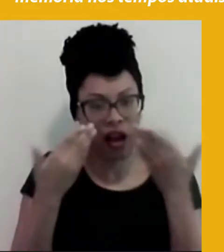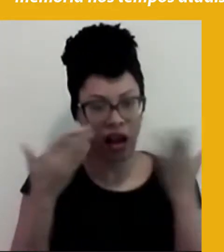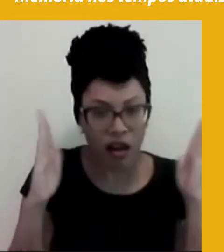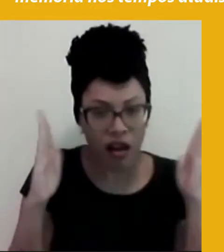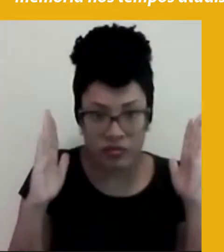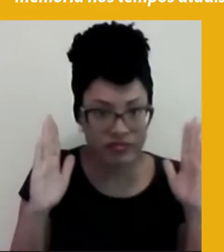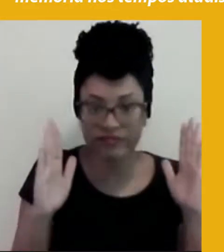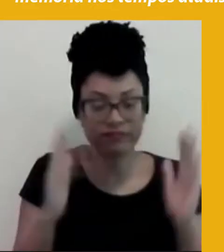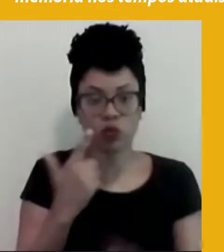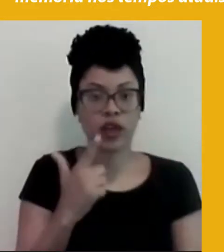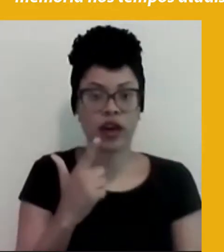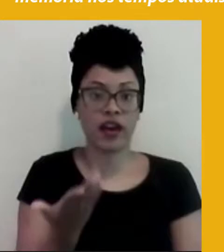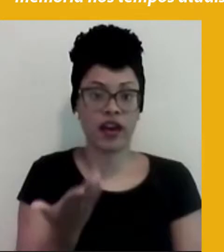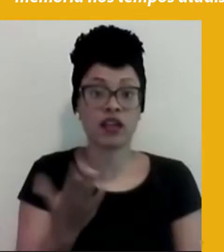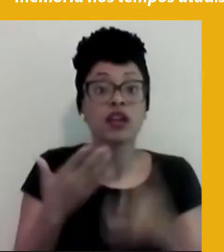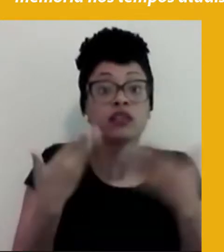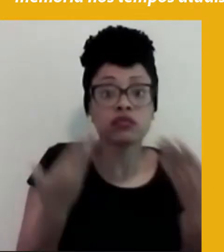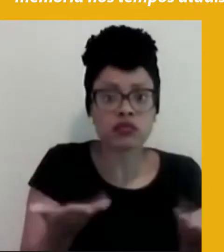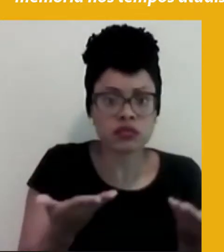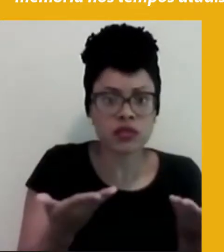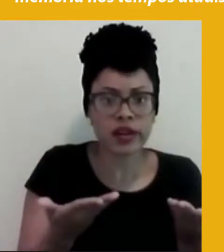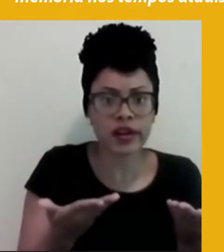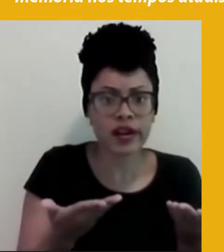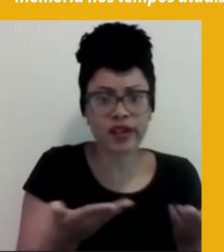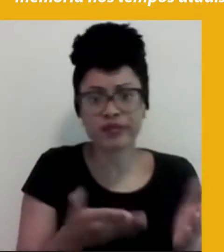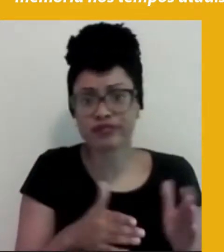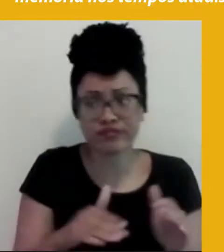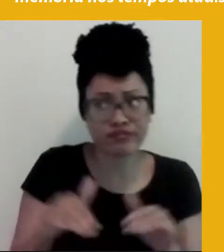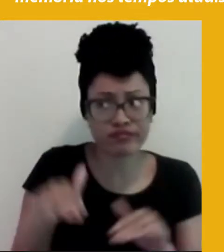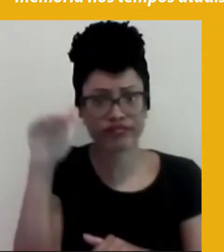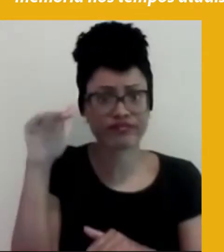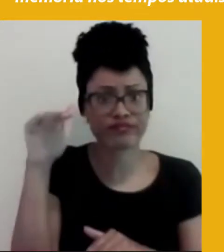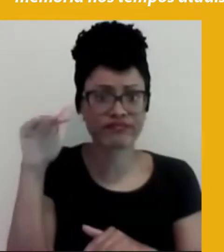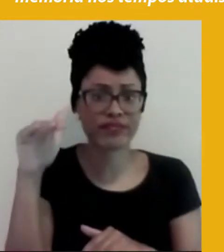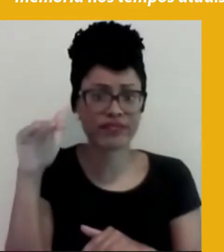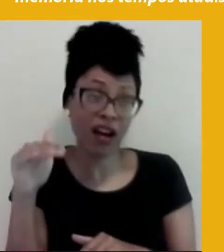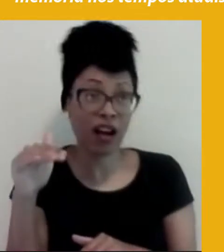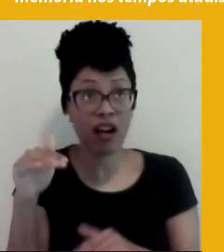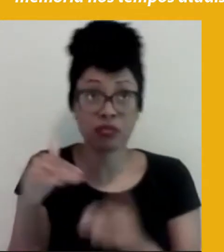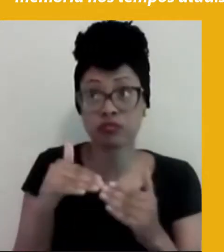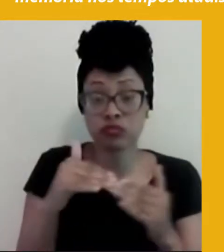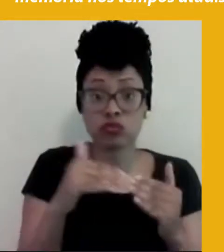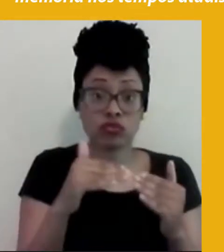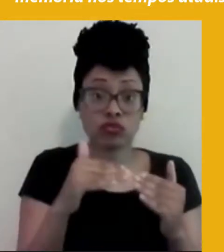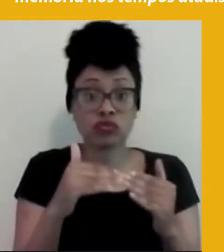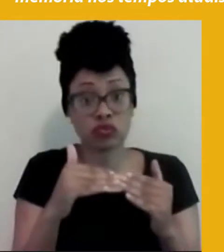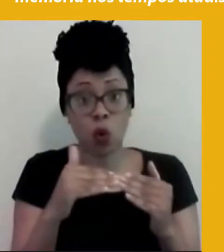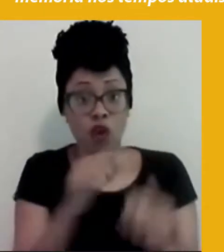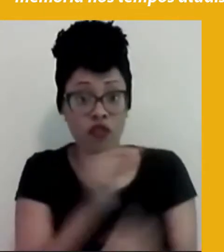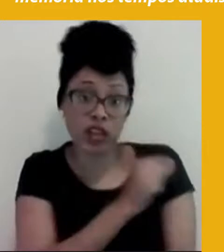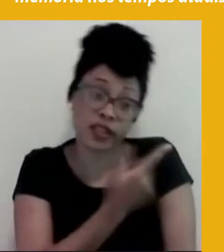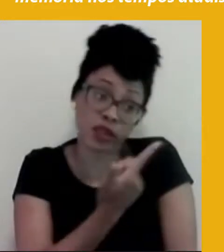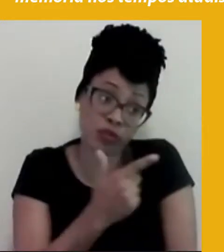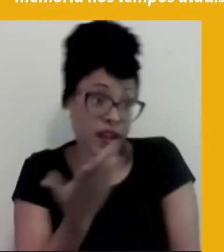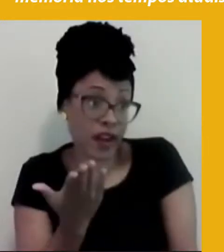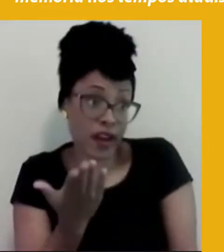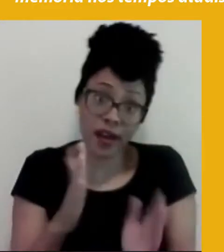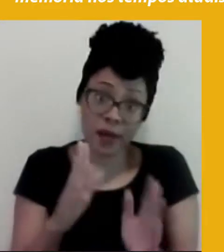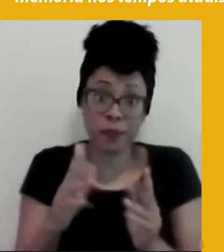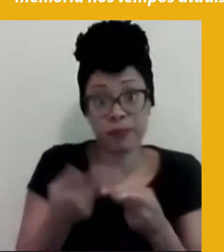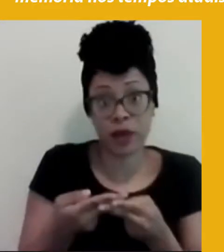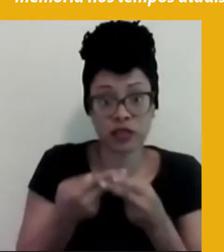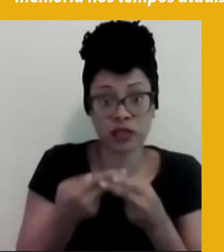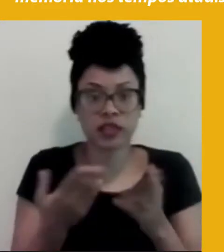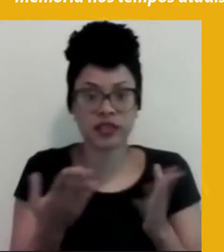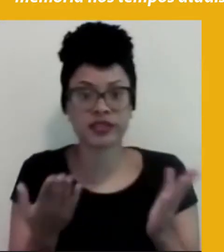tem que ter vacina mesmo e que a gente tem que entrar no fim da fila. Bom, aí vamos entrar na questão da fila da vacina, né? Que fila que foi desprezada por